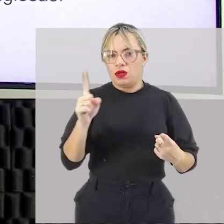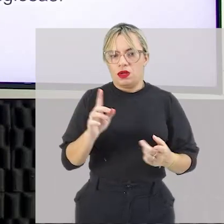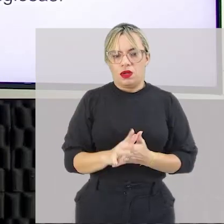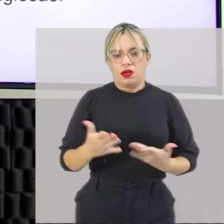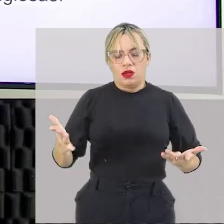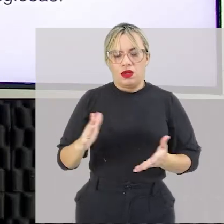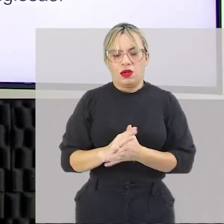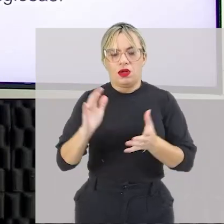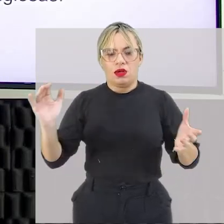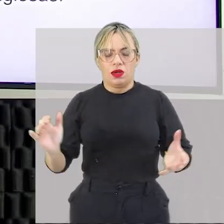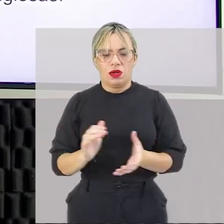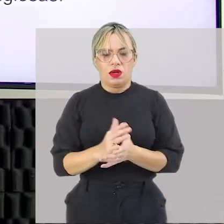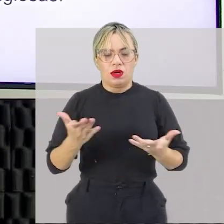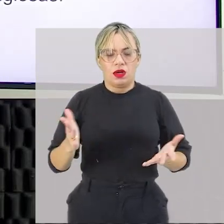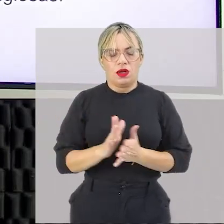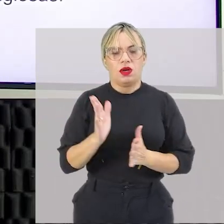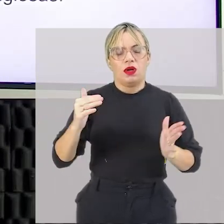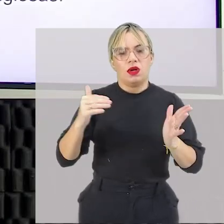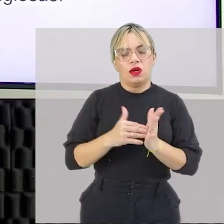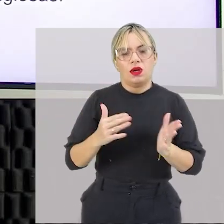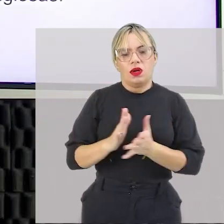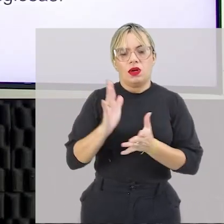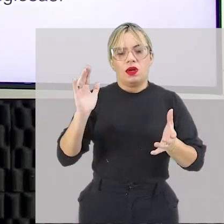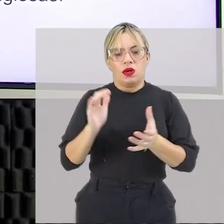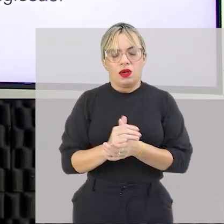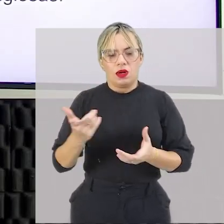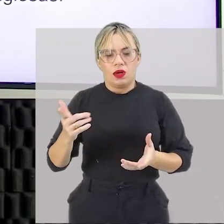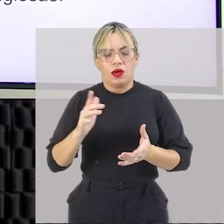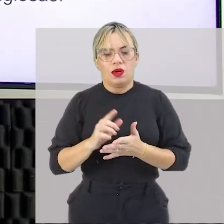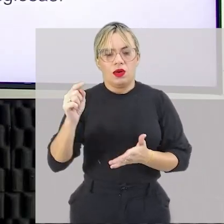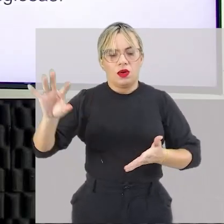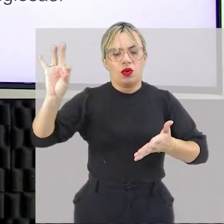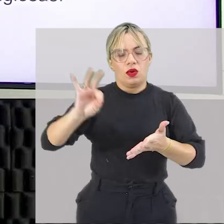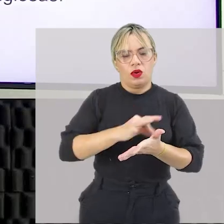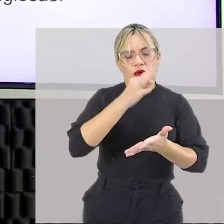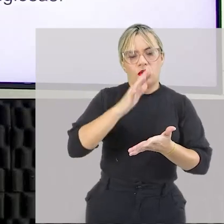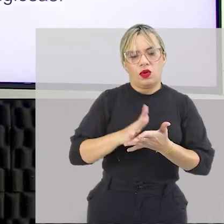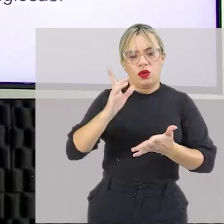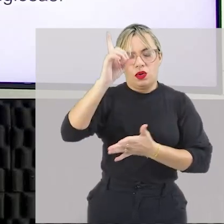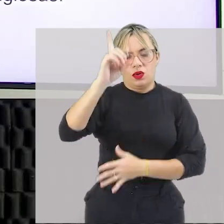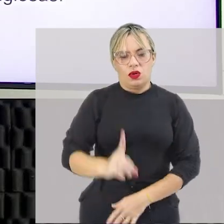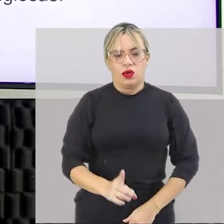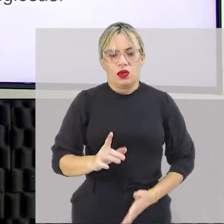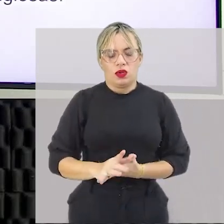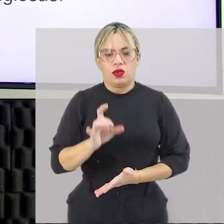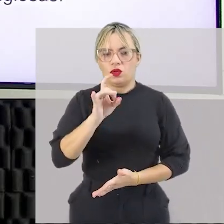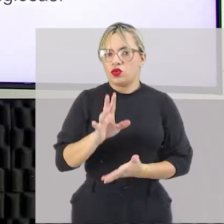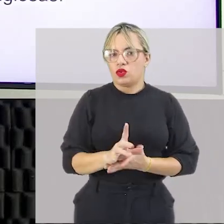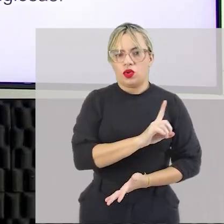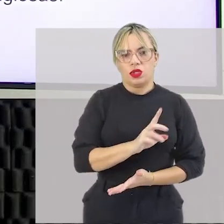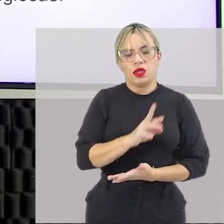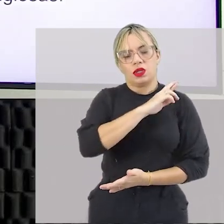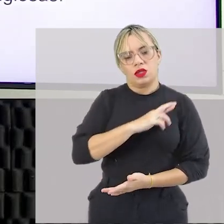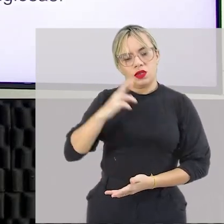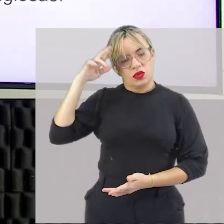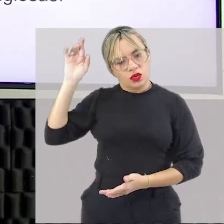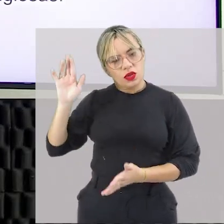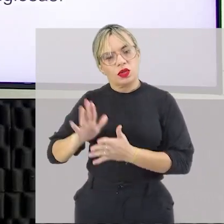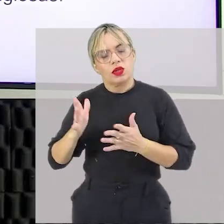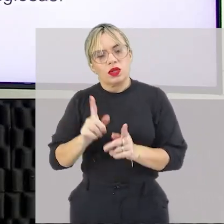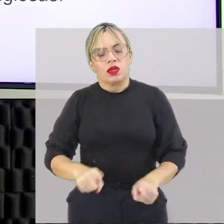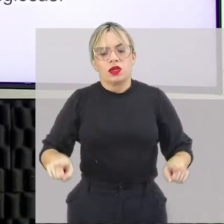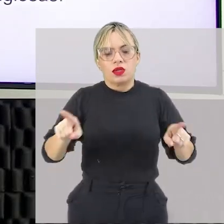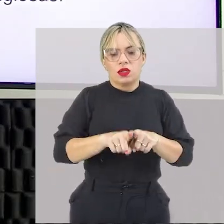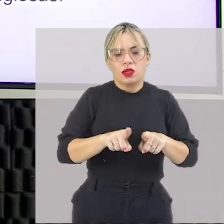o casamento na nossa sociedade, ele também tem um aspecto civil, contratual, do direito, não somente da religião. Então nesse caso aqui